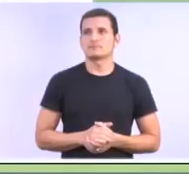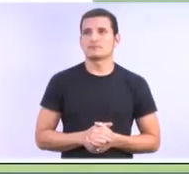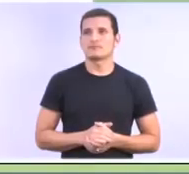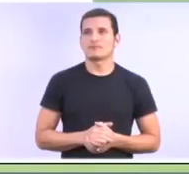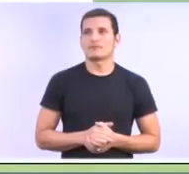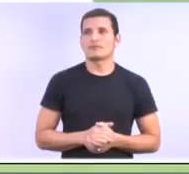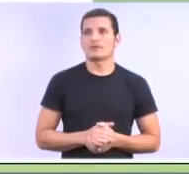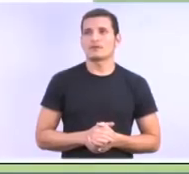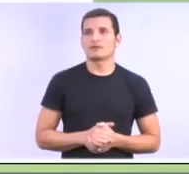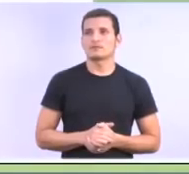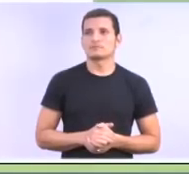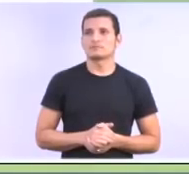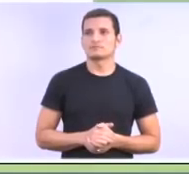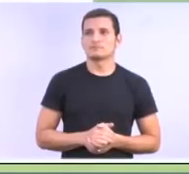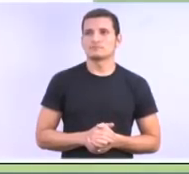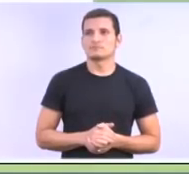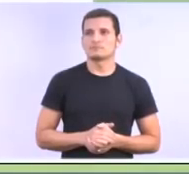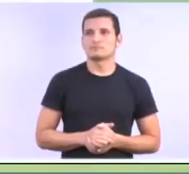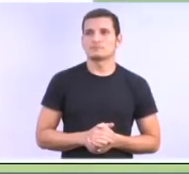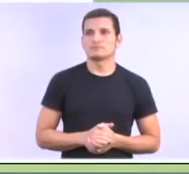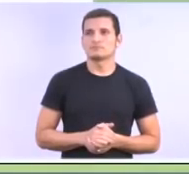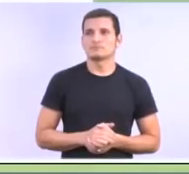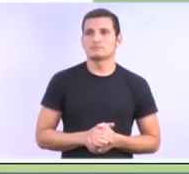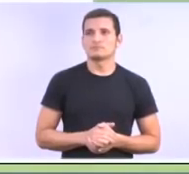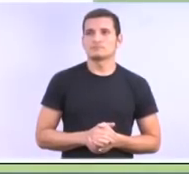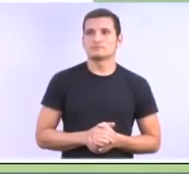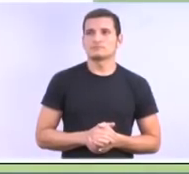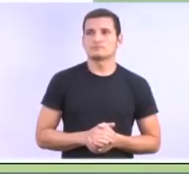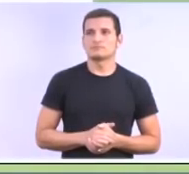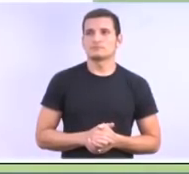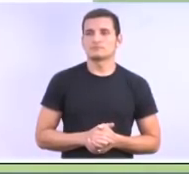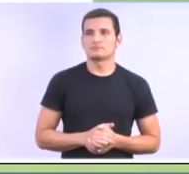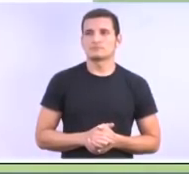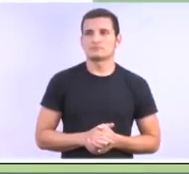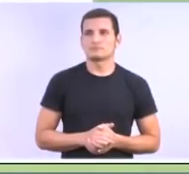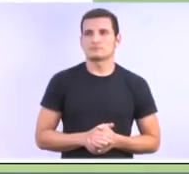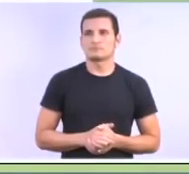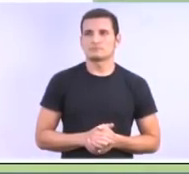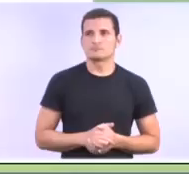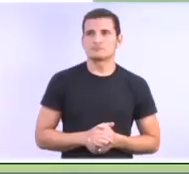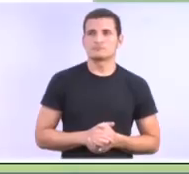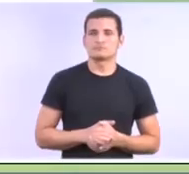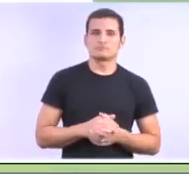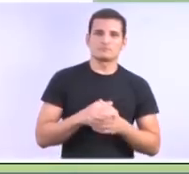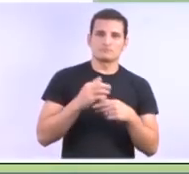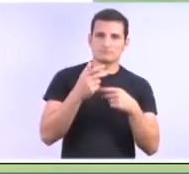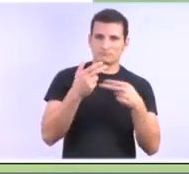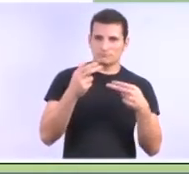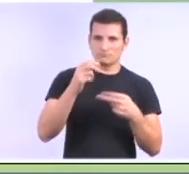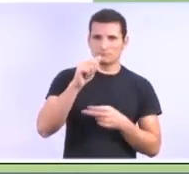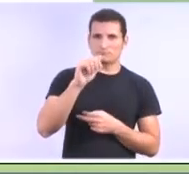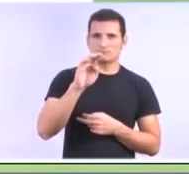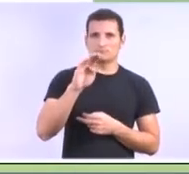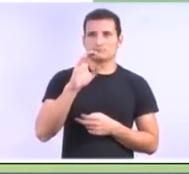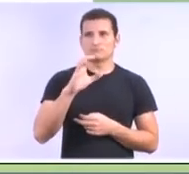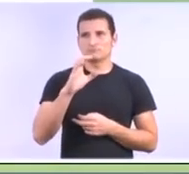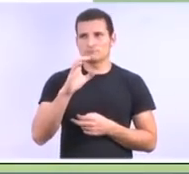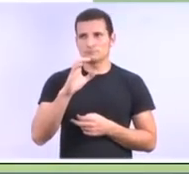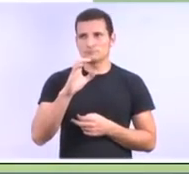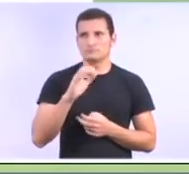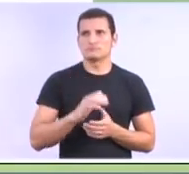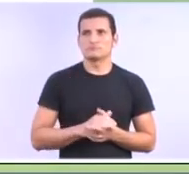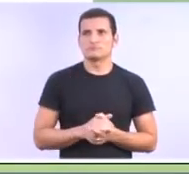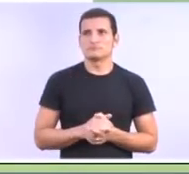aulas anteriores. E eu vou definir, olha, um objeto chamado ABC, que é do tipo